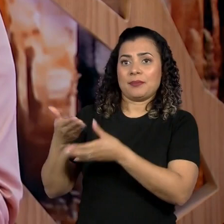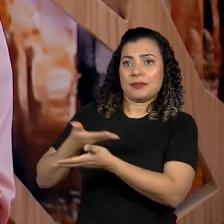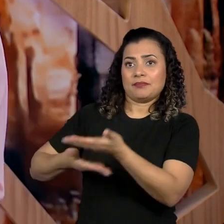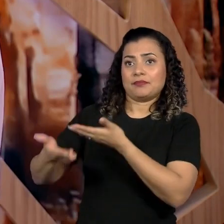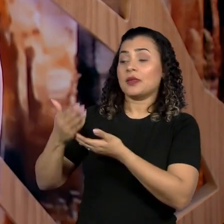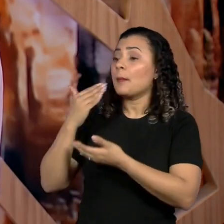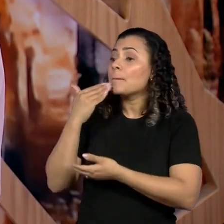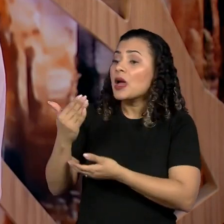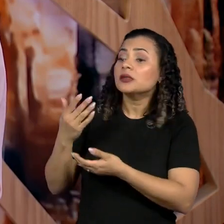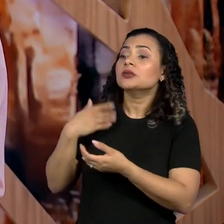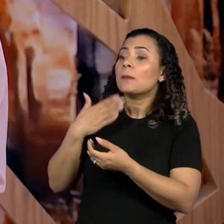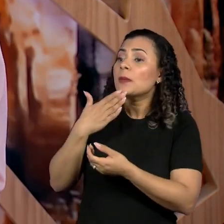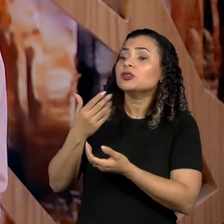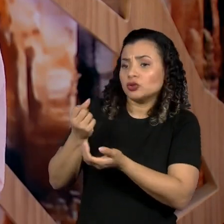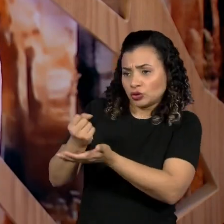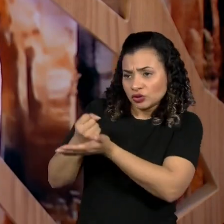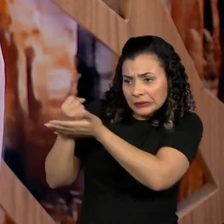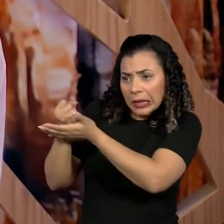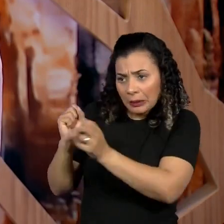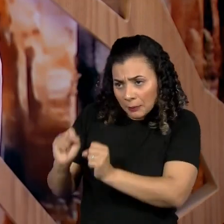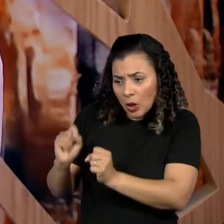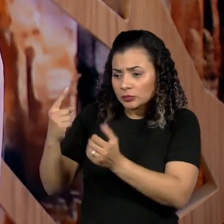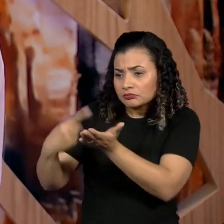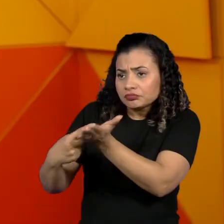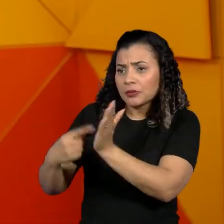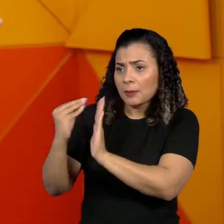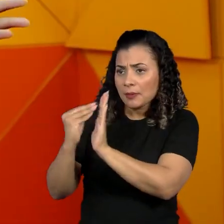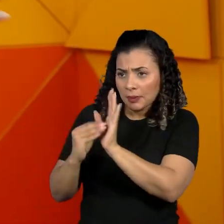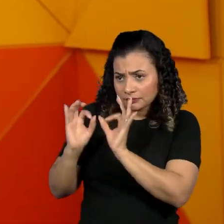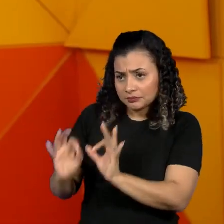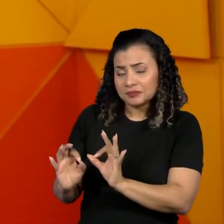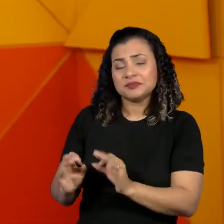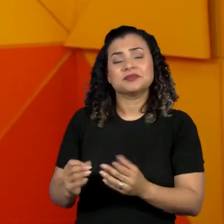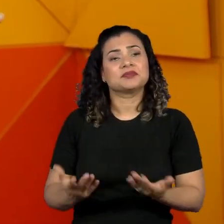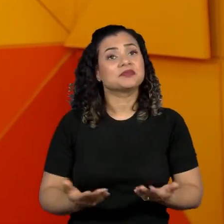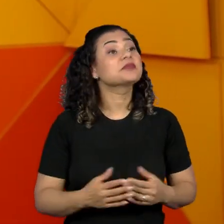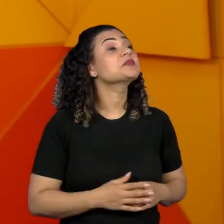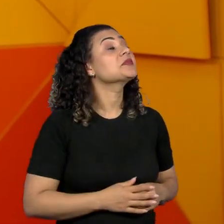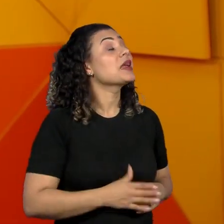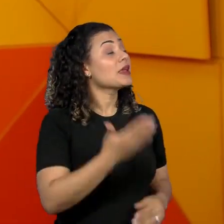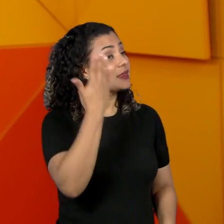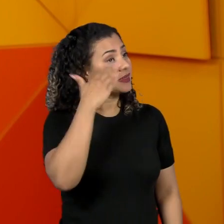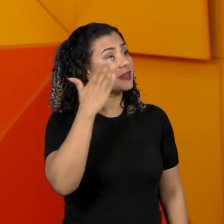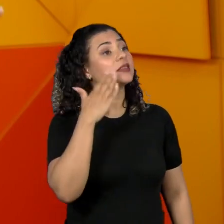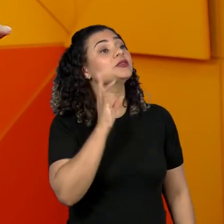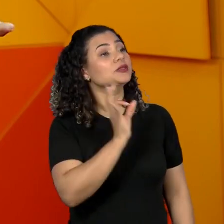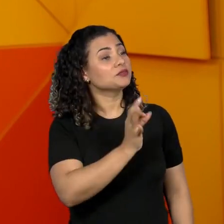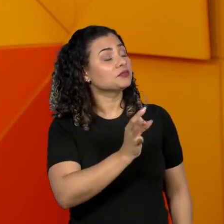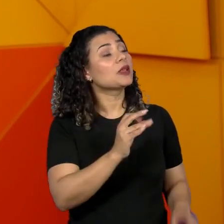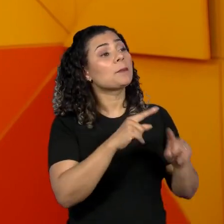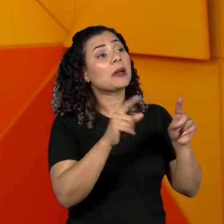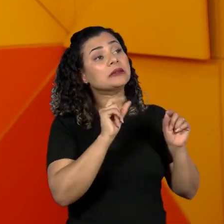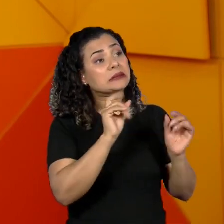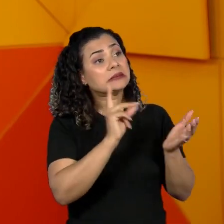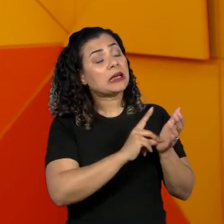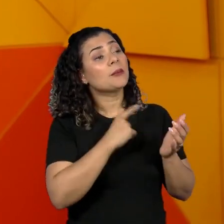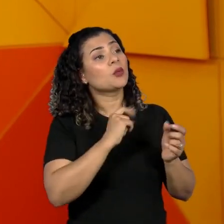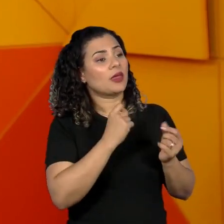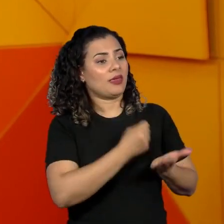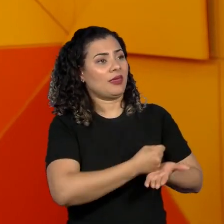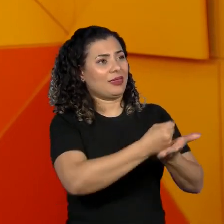realiza o trabalho de entrega, o serviço de entrega. André, você sabe que uma das grandes questões que envolvem esse serviço